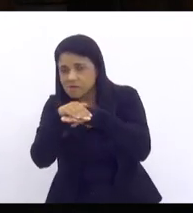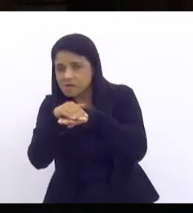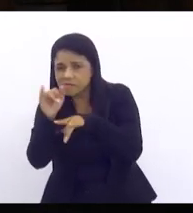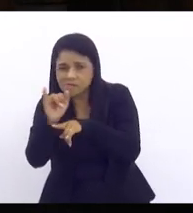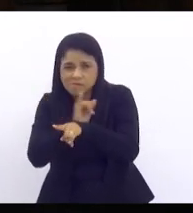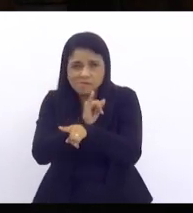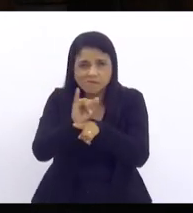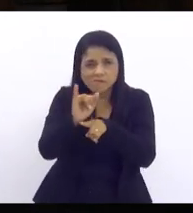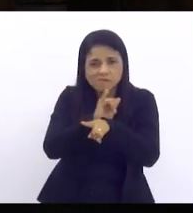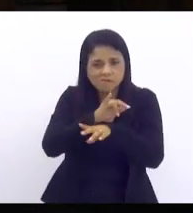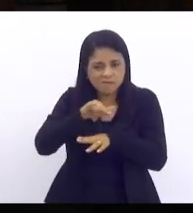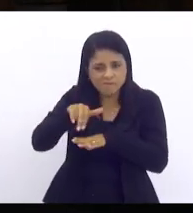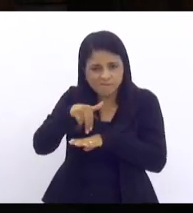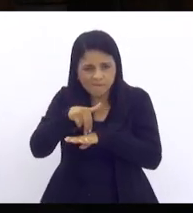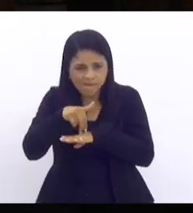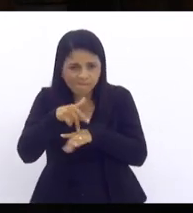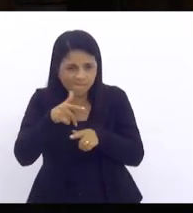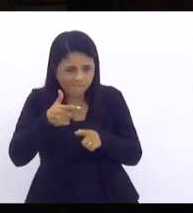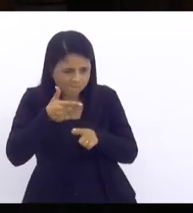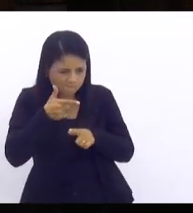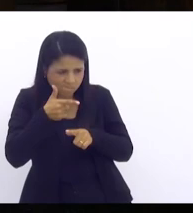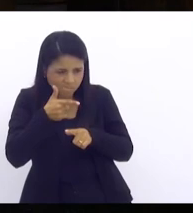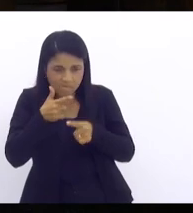de posicionamento de guerra,